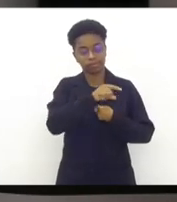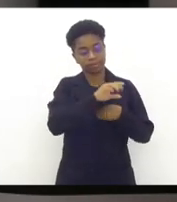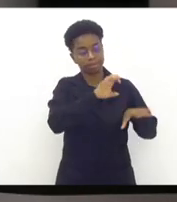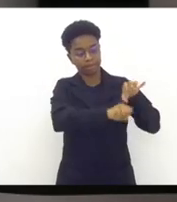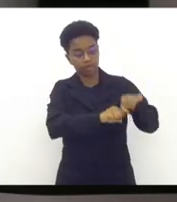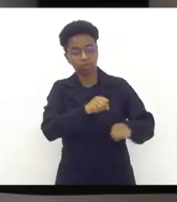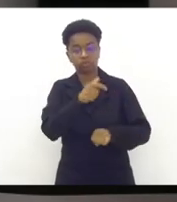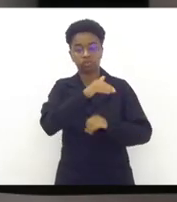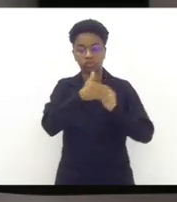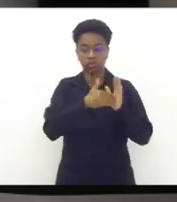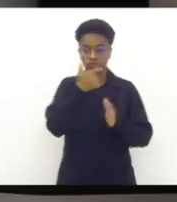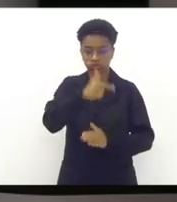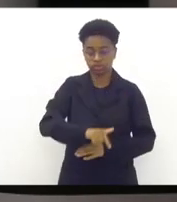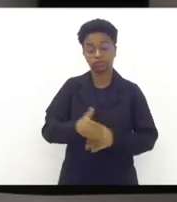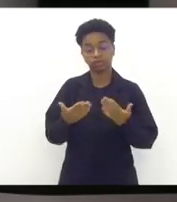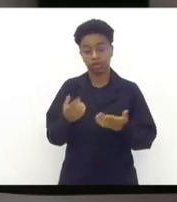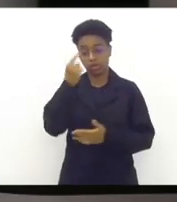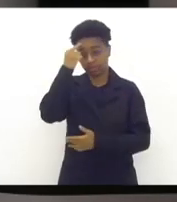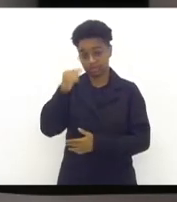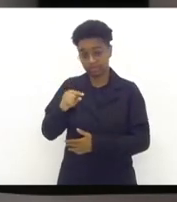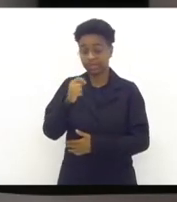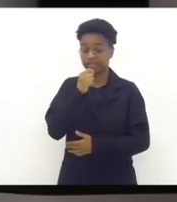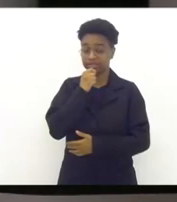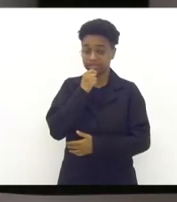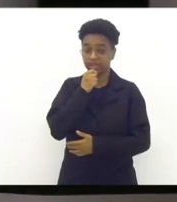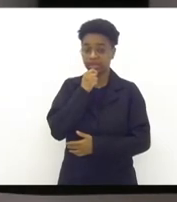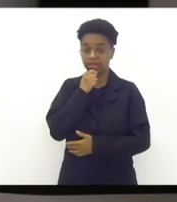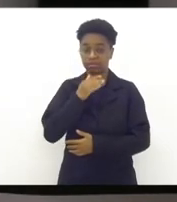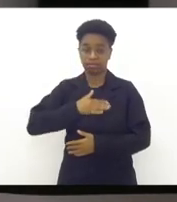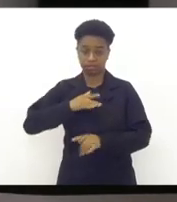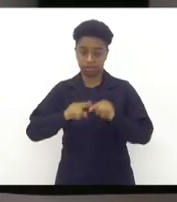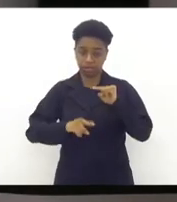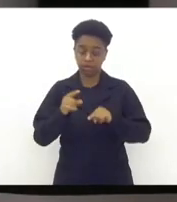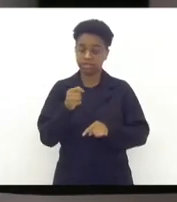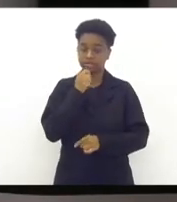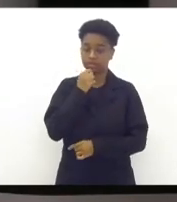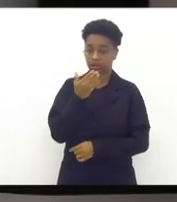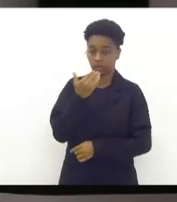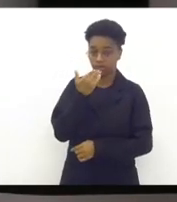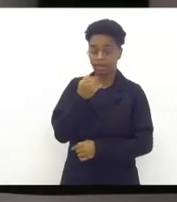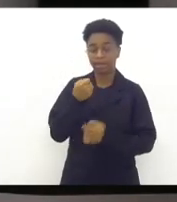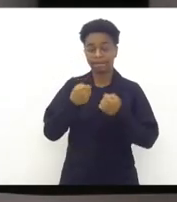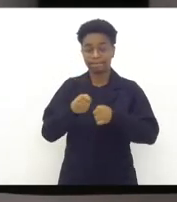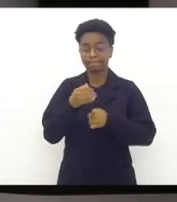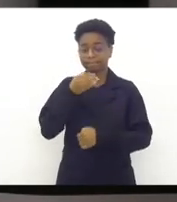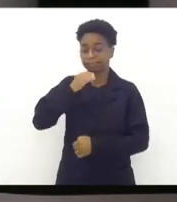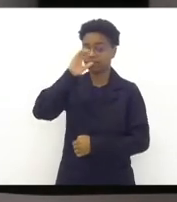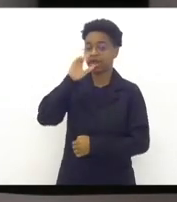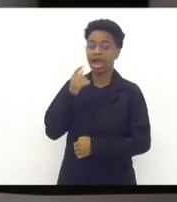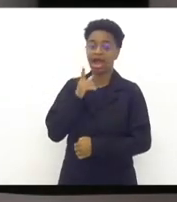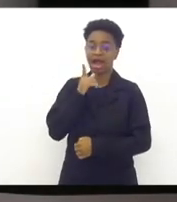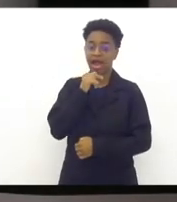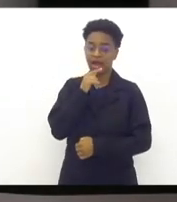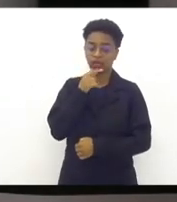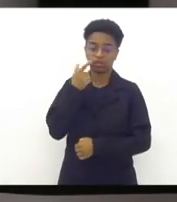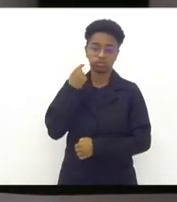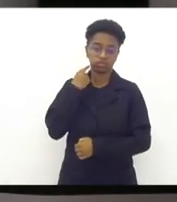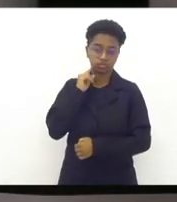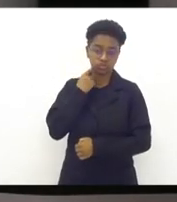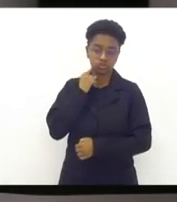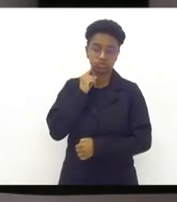Foi mais uma semana sem os meus pertences, sem me alimentar direito, tendo que beber água barrenta e pasta de